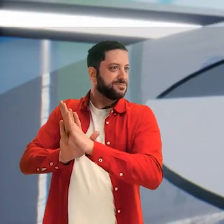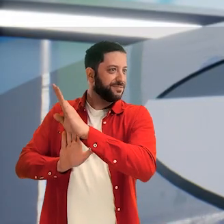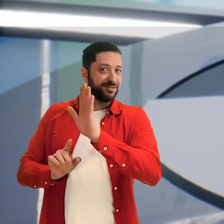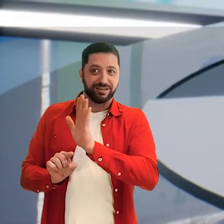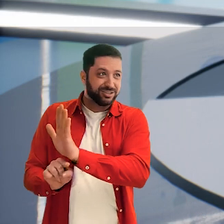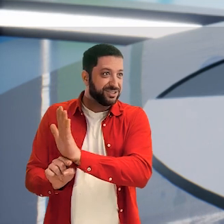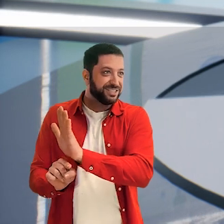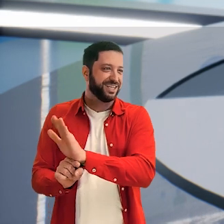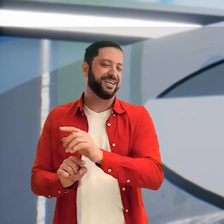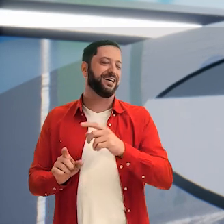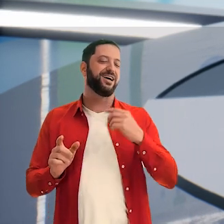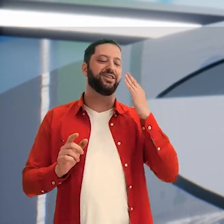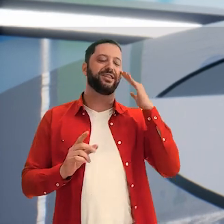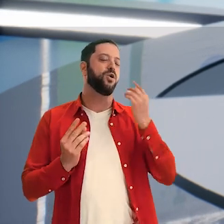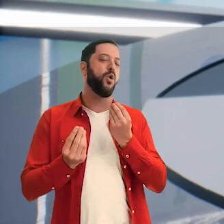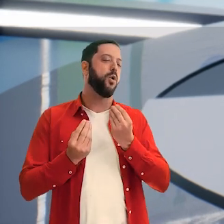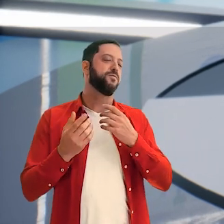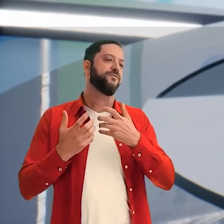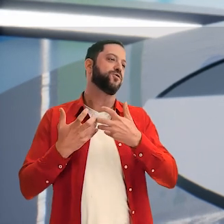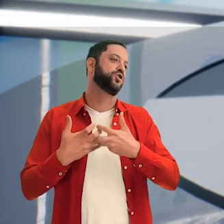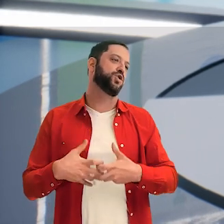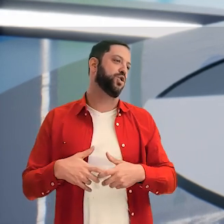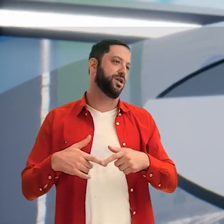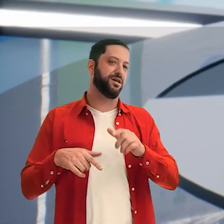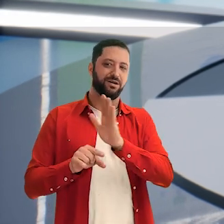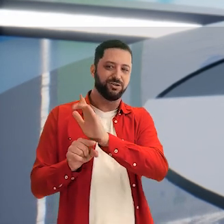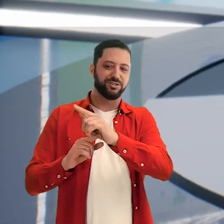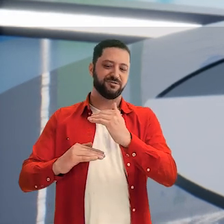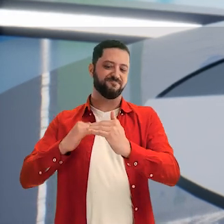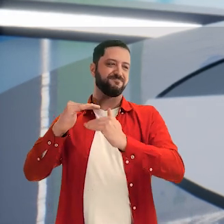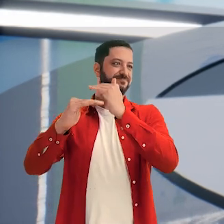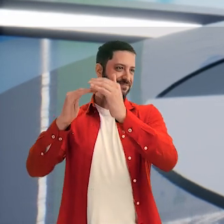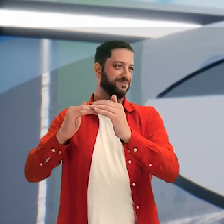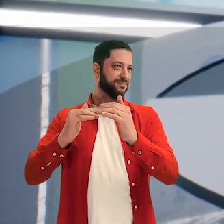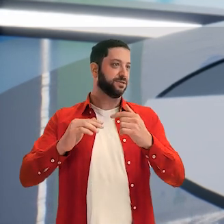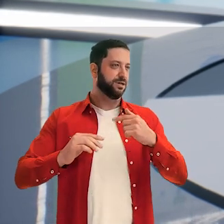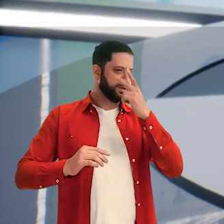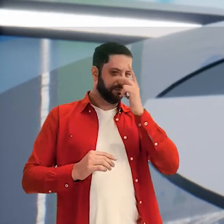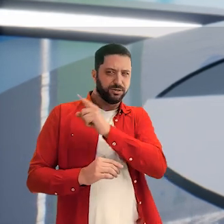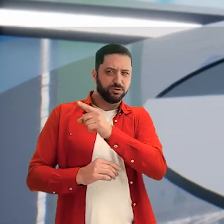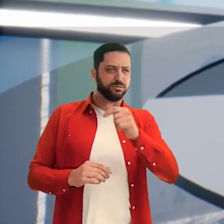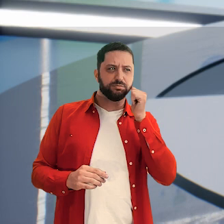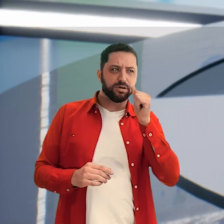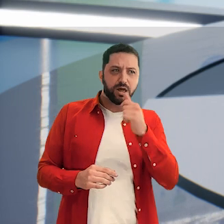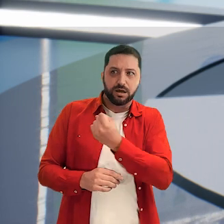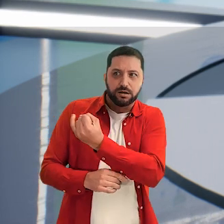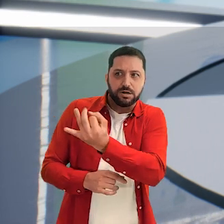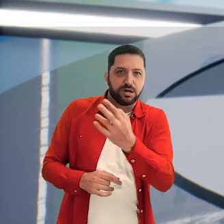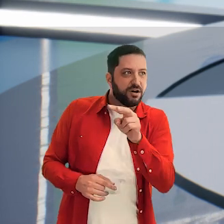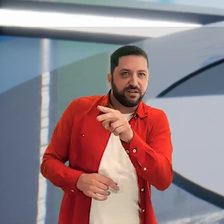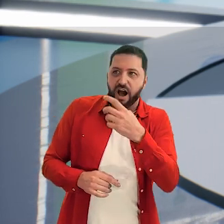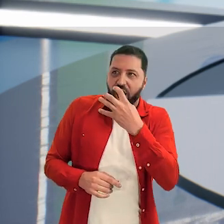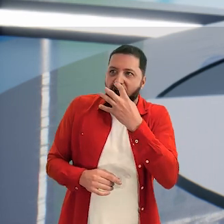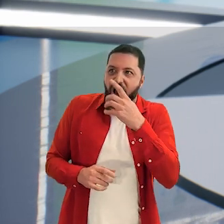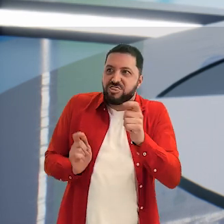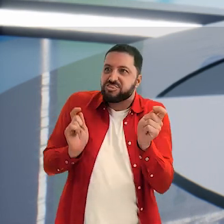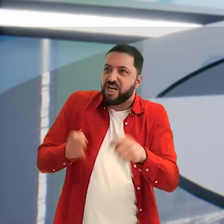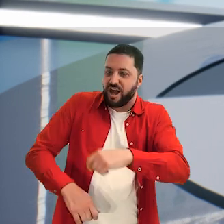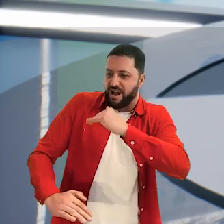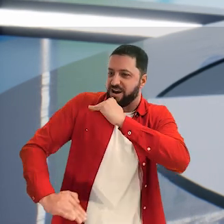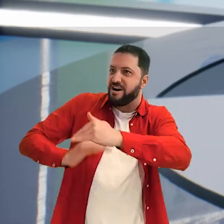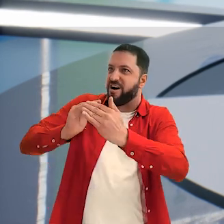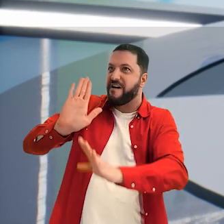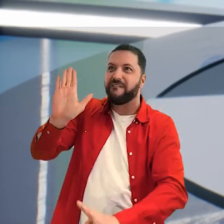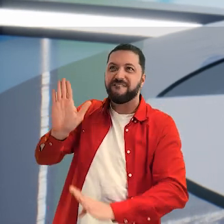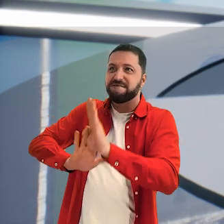que me fez entender muito sobre mentalidade. Porque eu convivia com pessoas que tinham um potencial incrível e eu olhava para mulheres que eu falava, meu Deus, essa